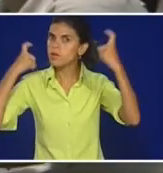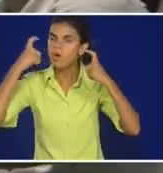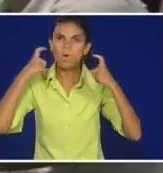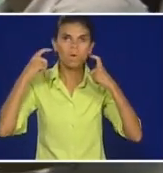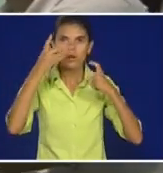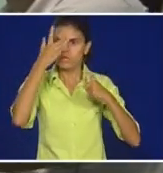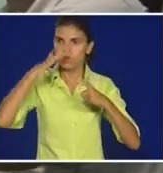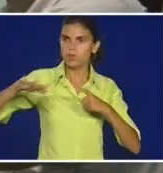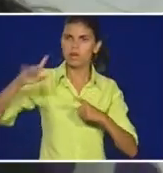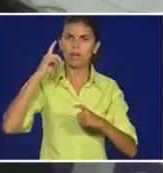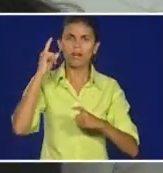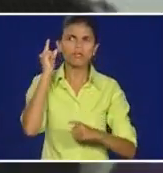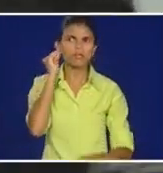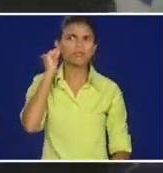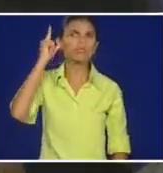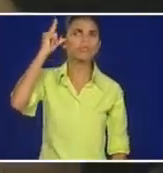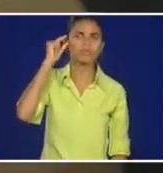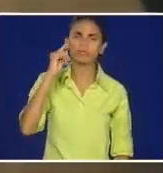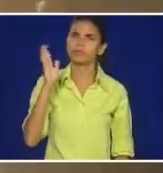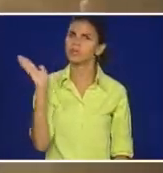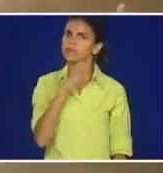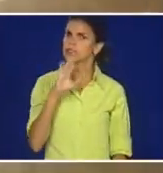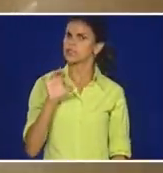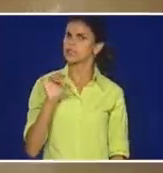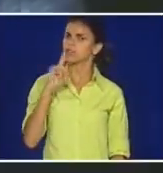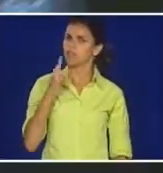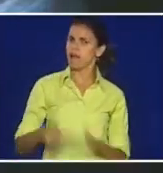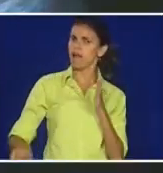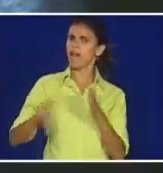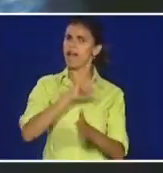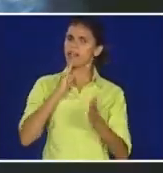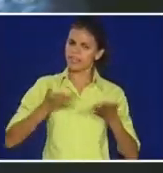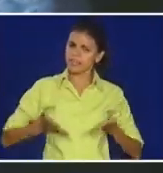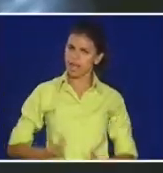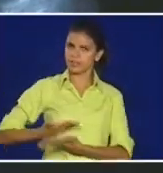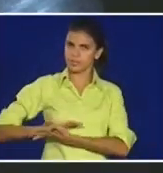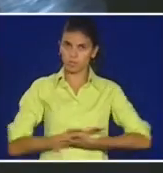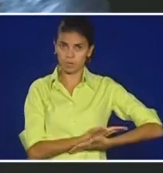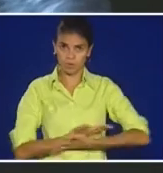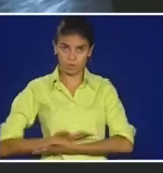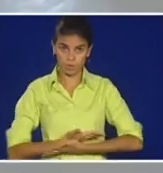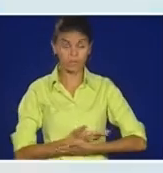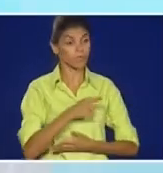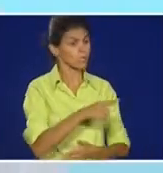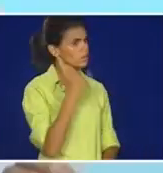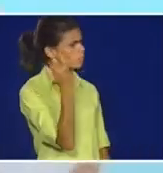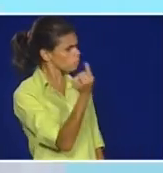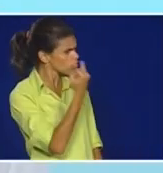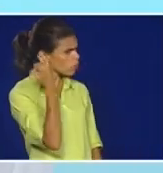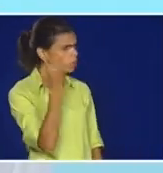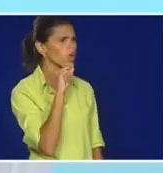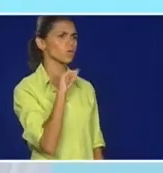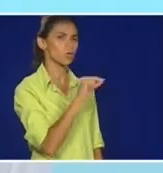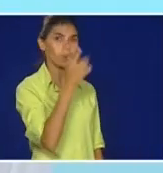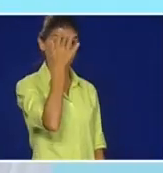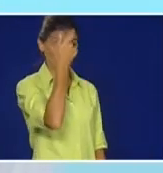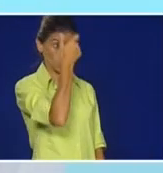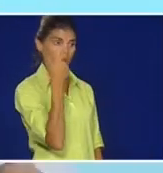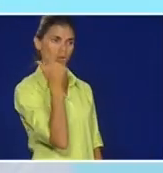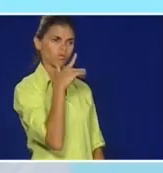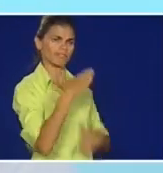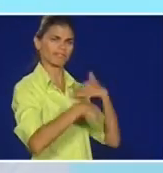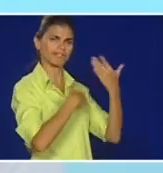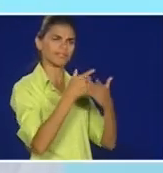A preocupação com a audição deve começar muito cedo, antes mesmo do nascimento. É extremamente importante que